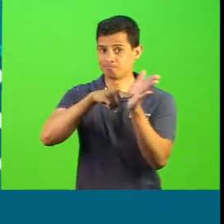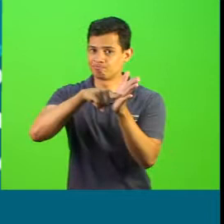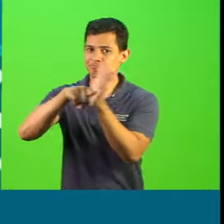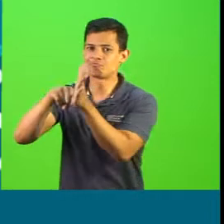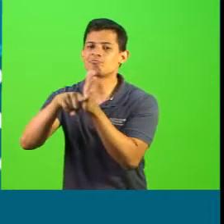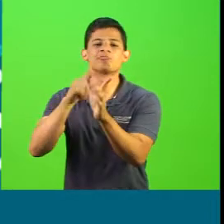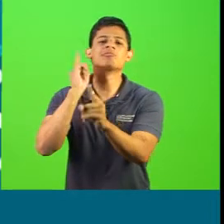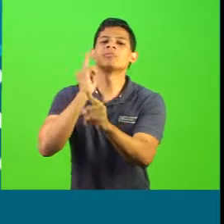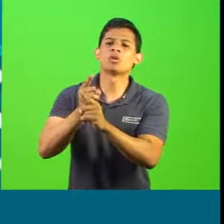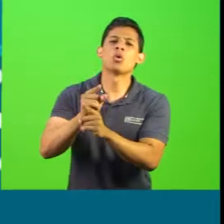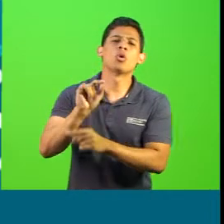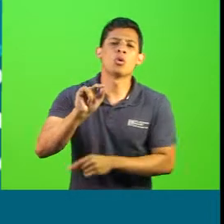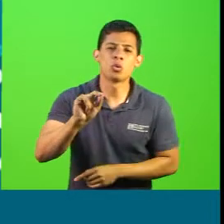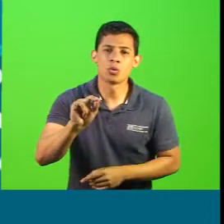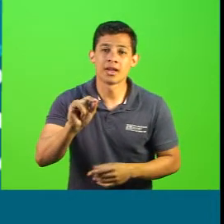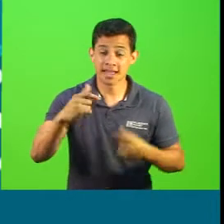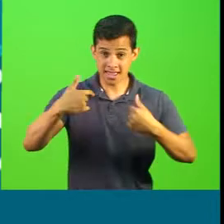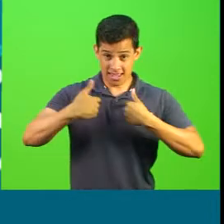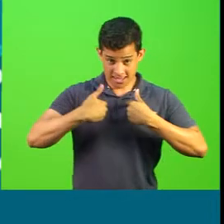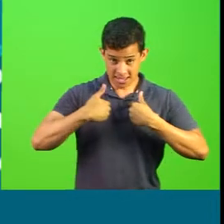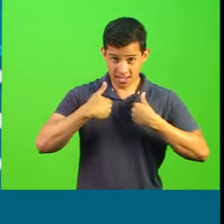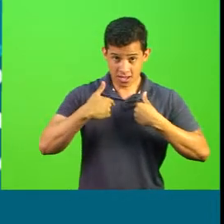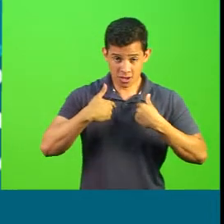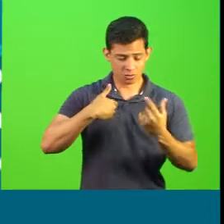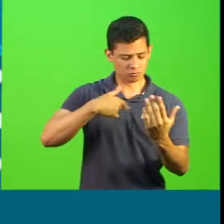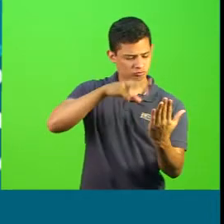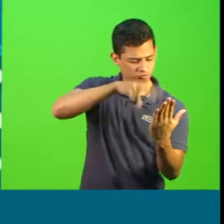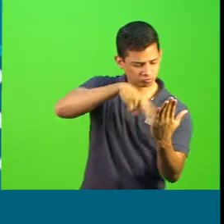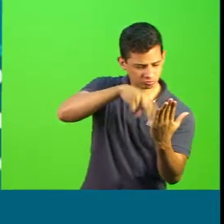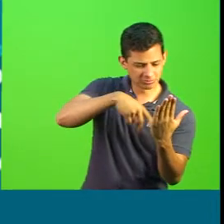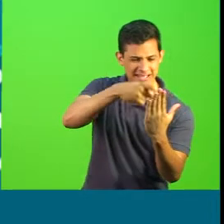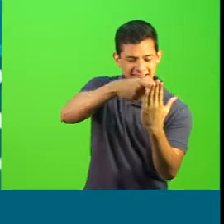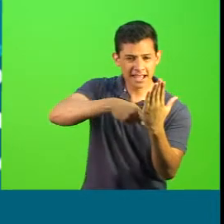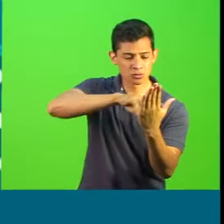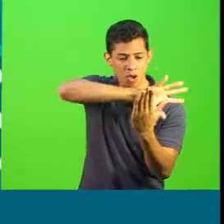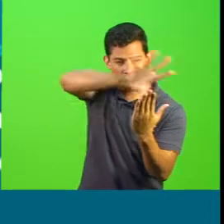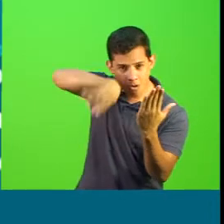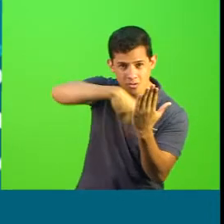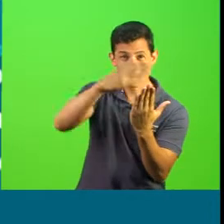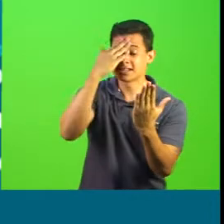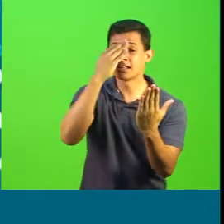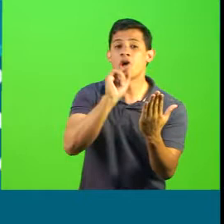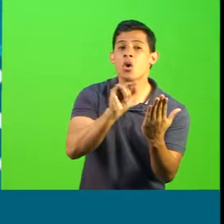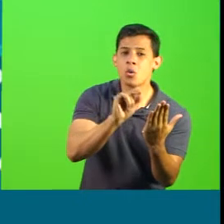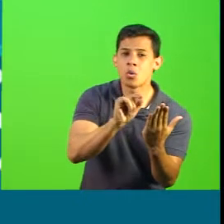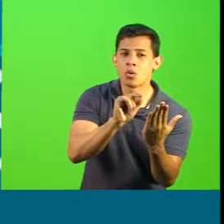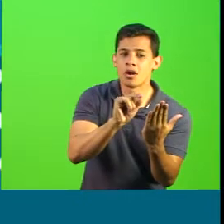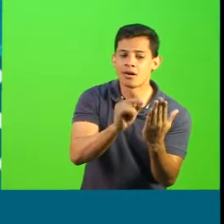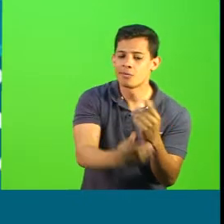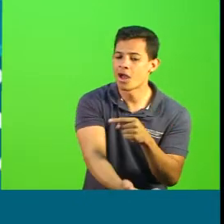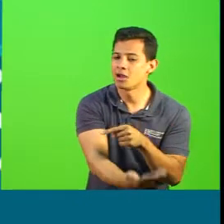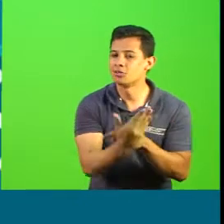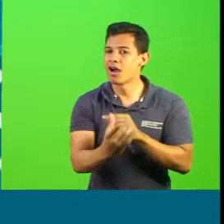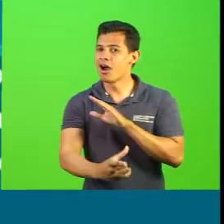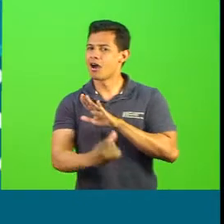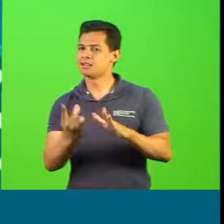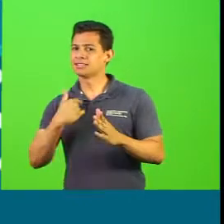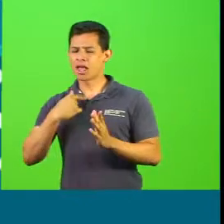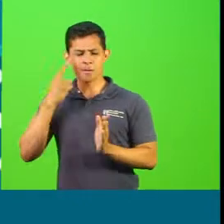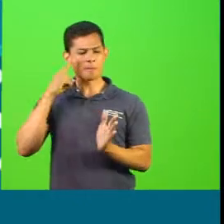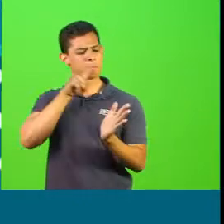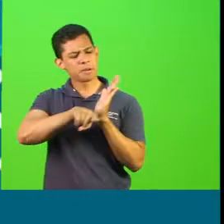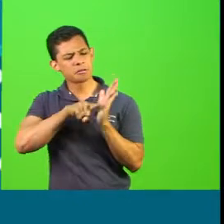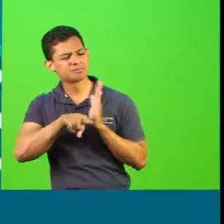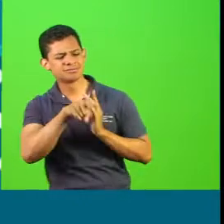sobre ele. Pesquisas têm indicado que a compreensão global da leitura é melhor quando os alunos aprendem a